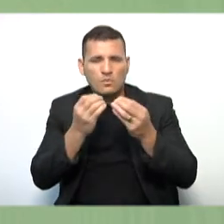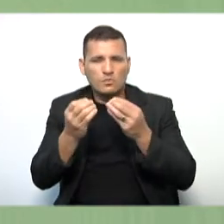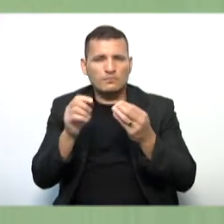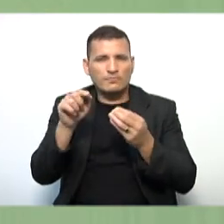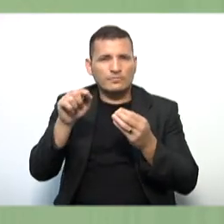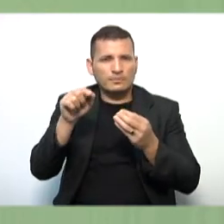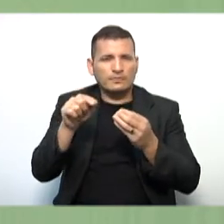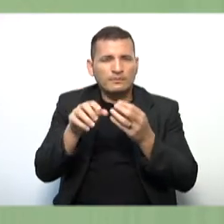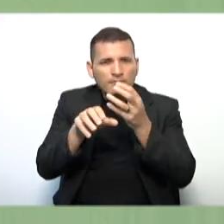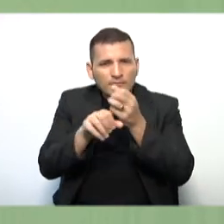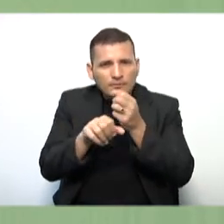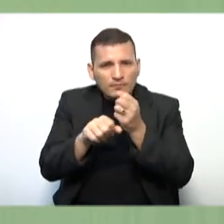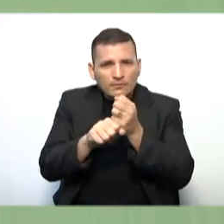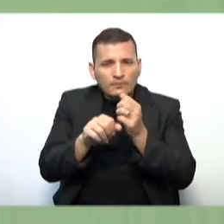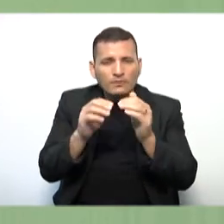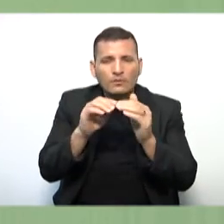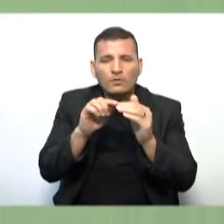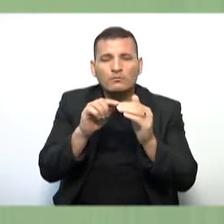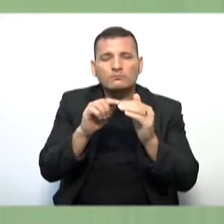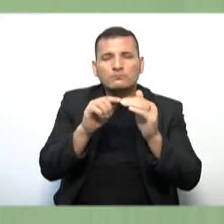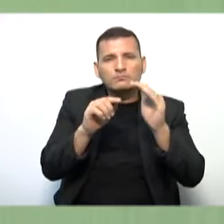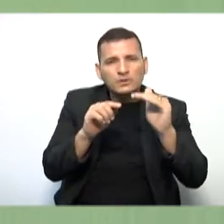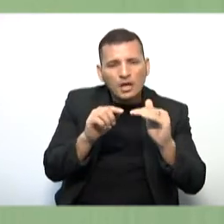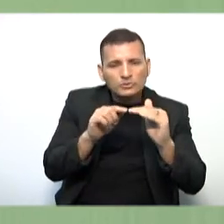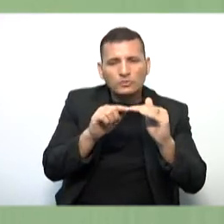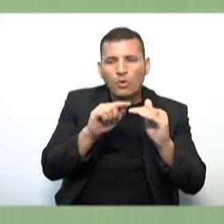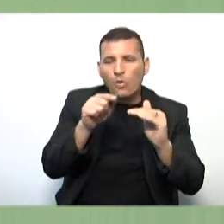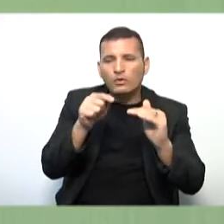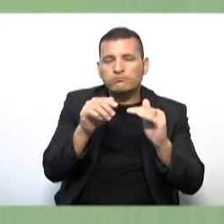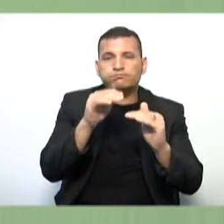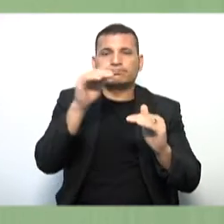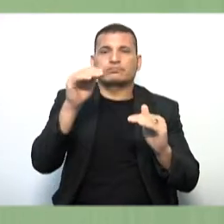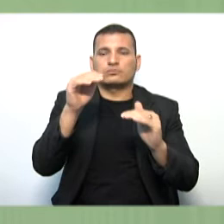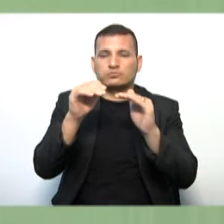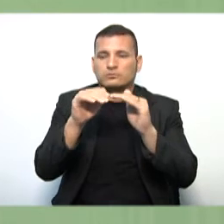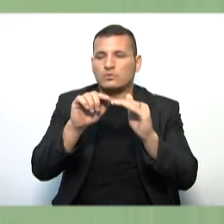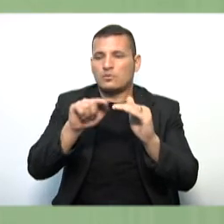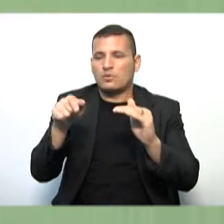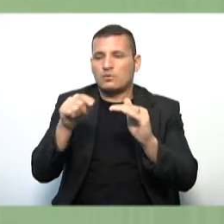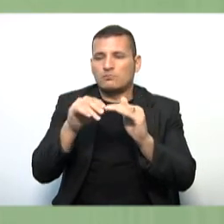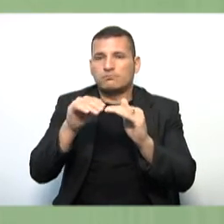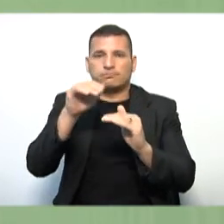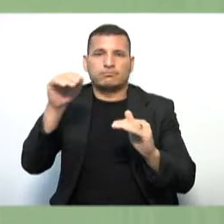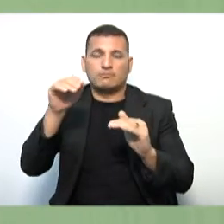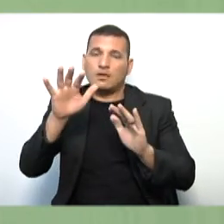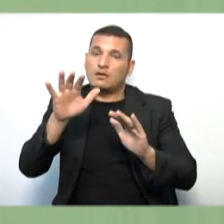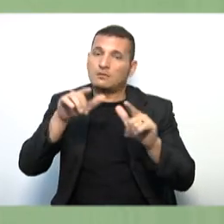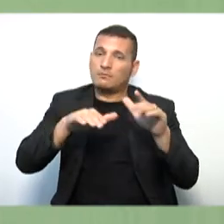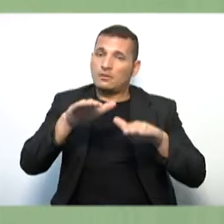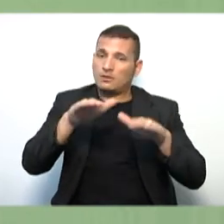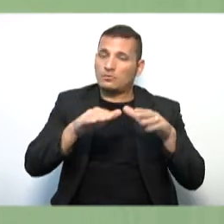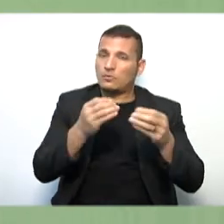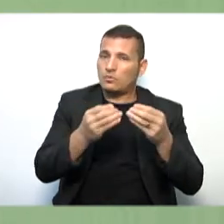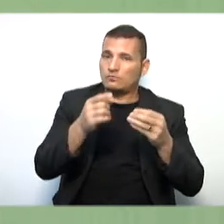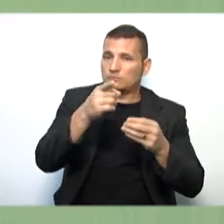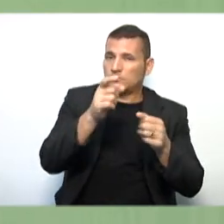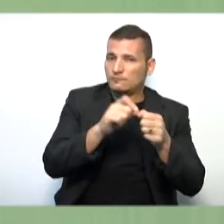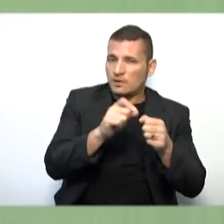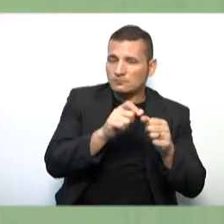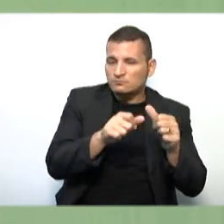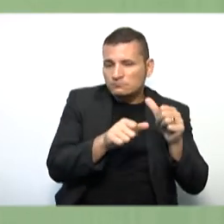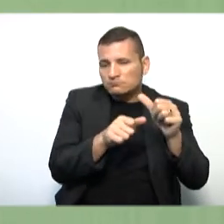medida superior à outra, né? Claro que isso depende da conversão que você faz. Aqui nós representamos para